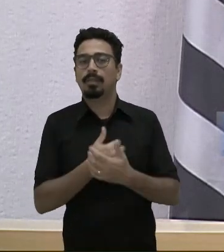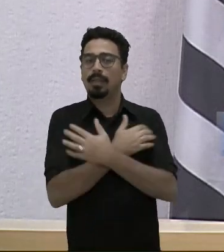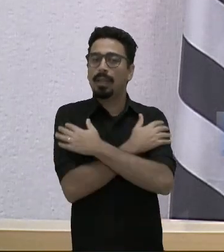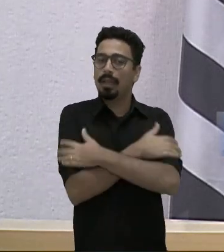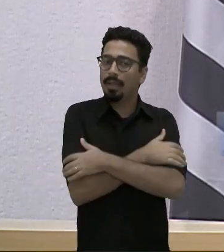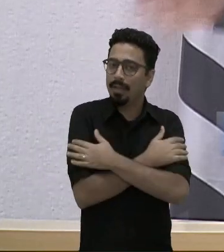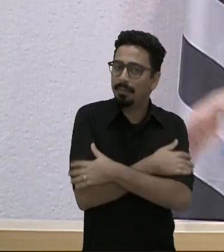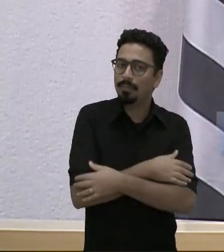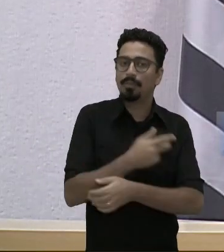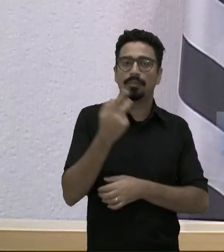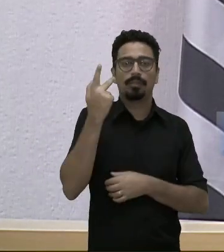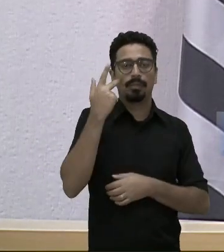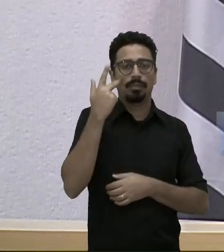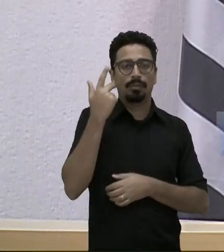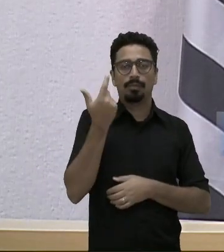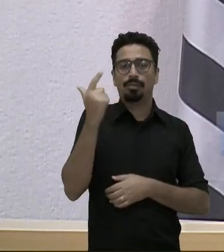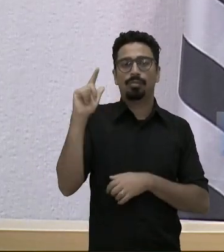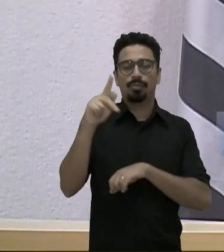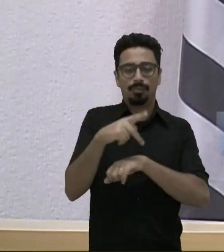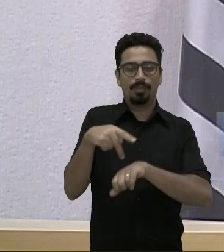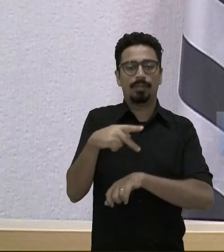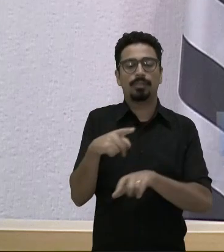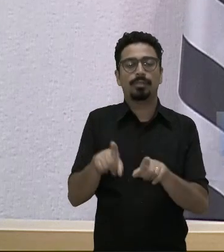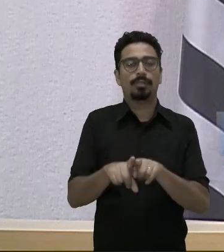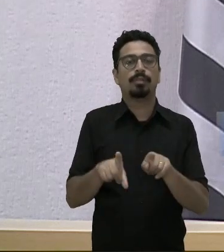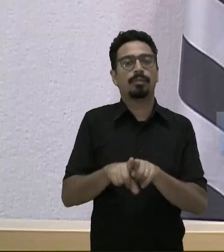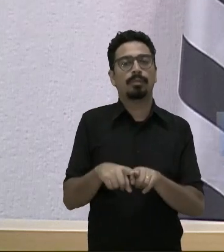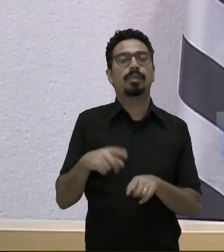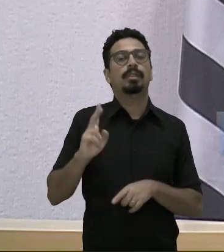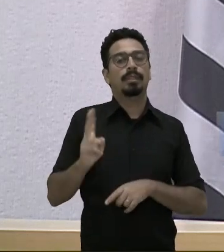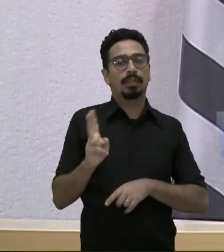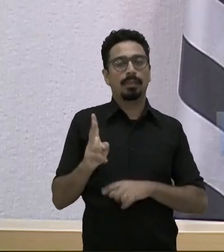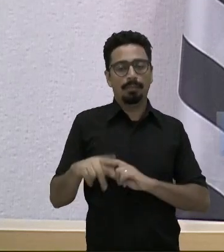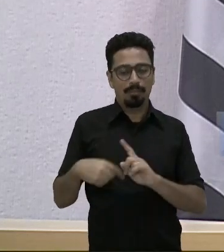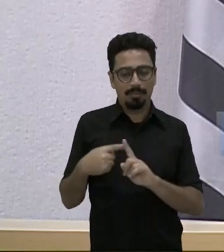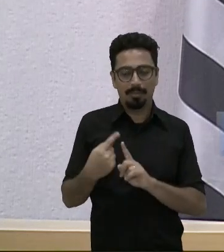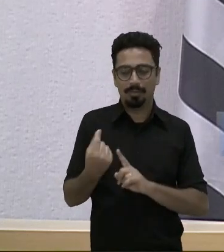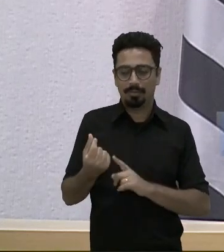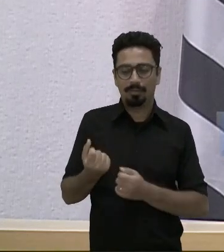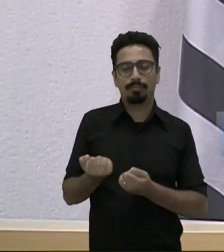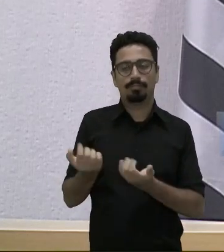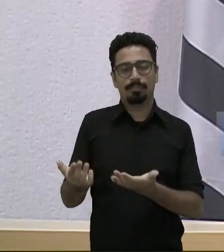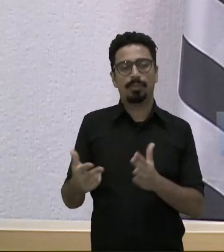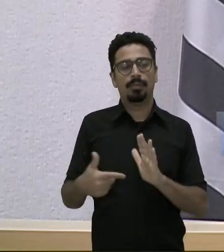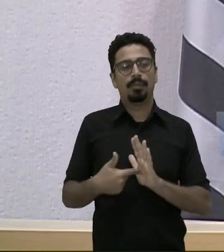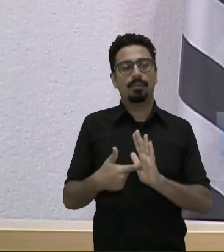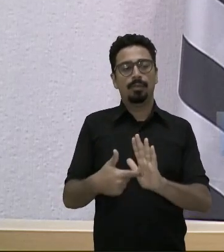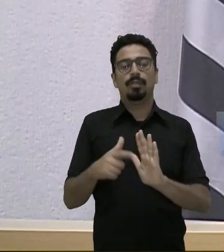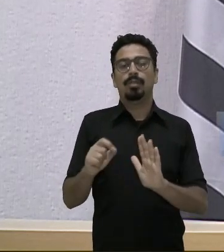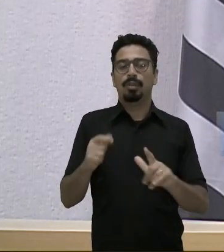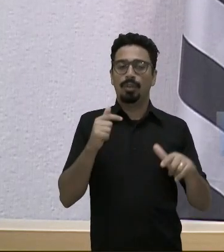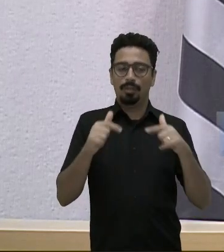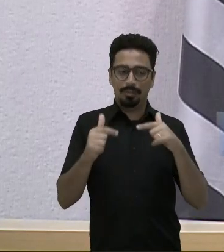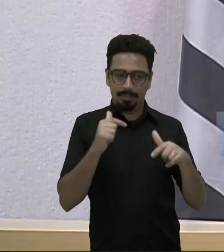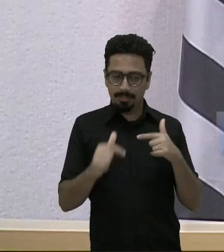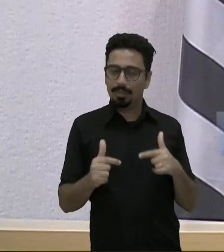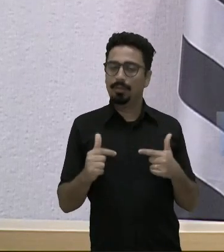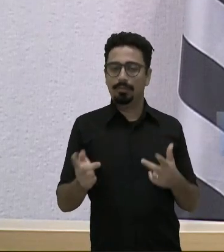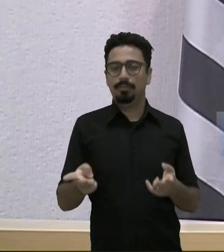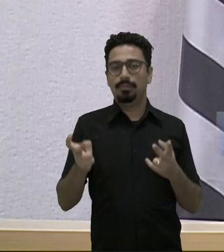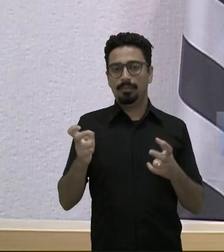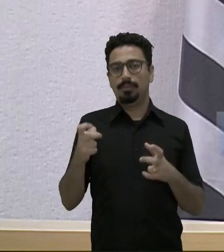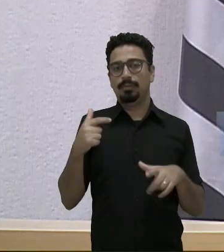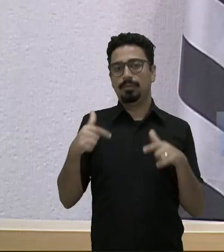São Paulo, estava fora do Brasil, aonde estivesse. Sempre eu gosto de deixar uma gorjeta de reconhecimento do trabalho.